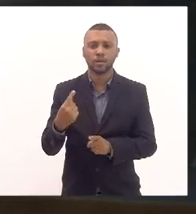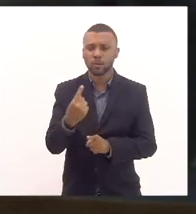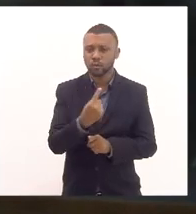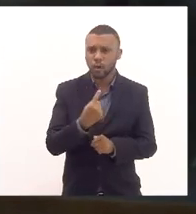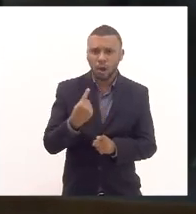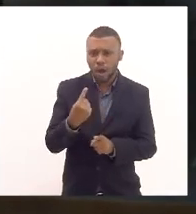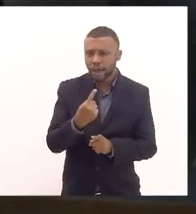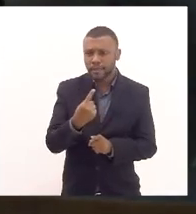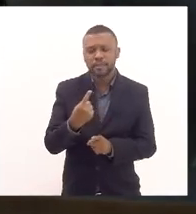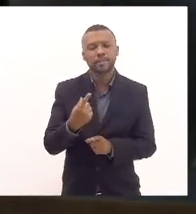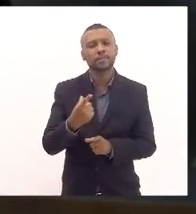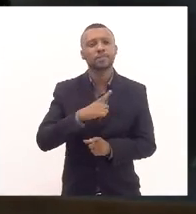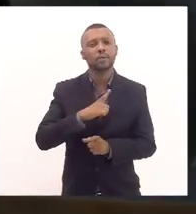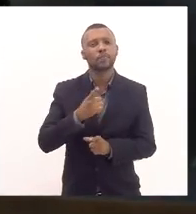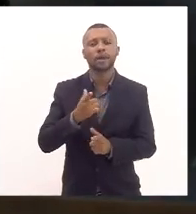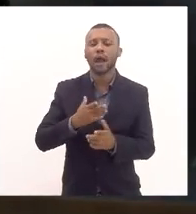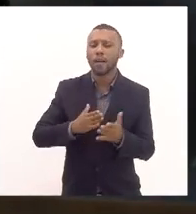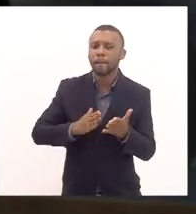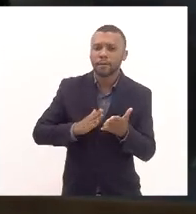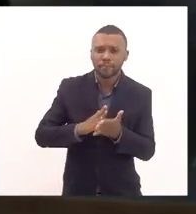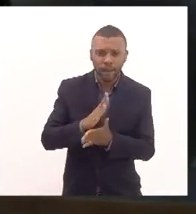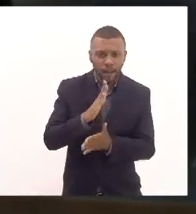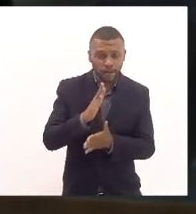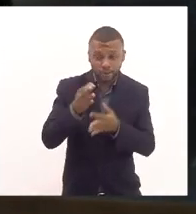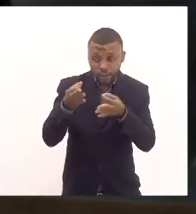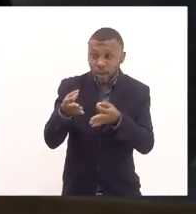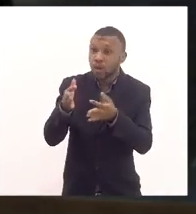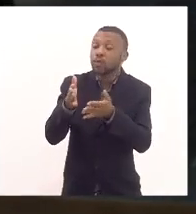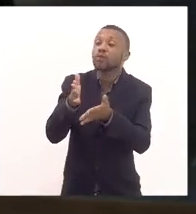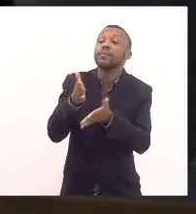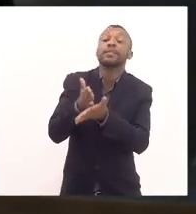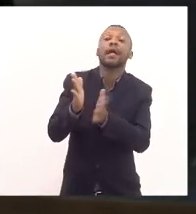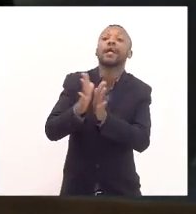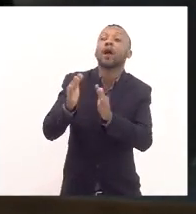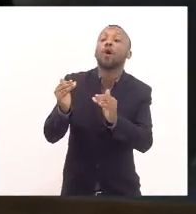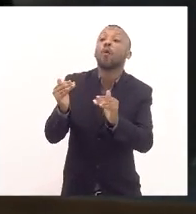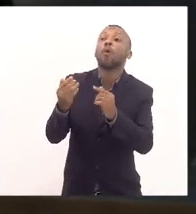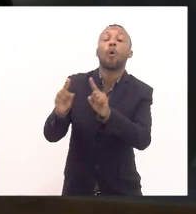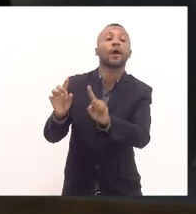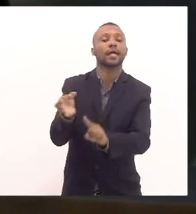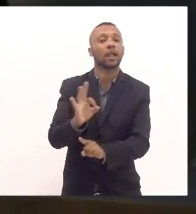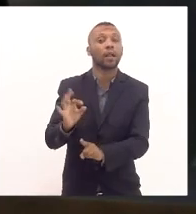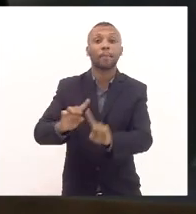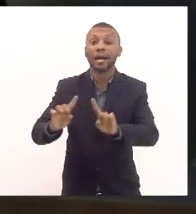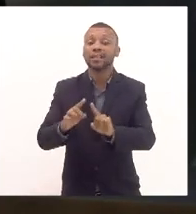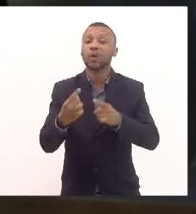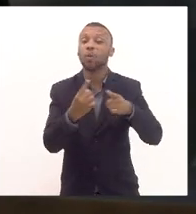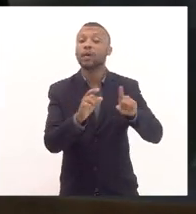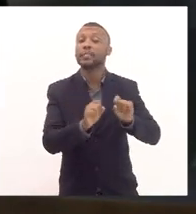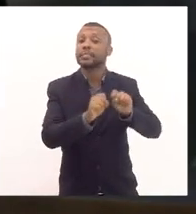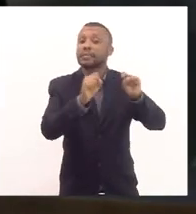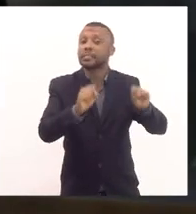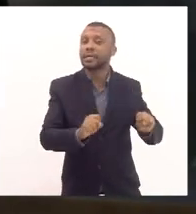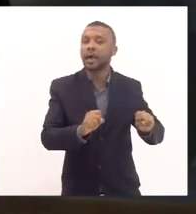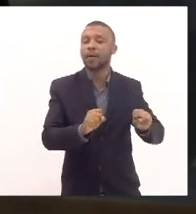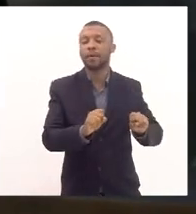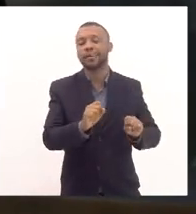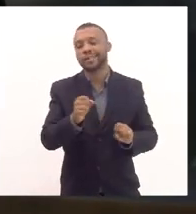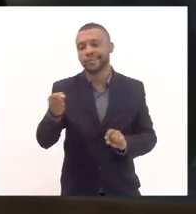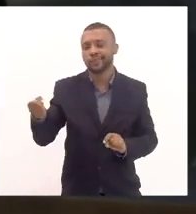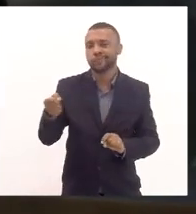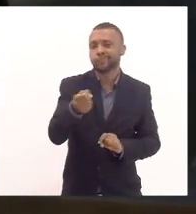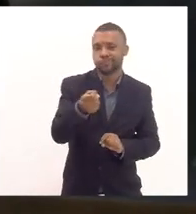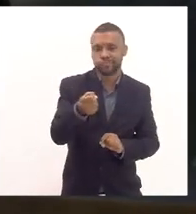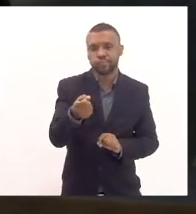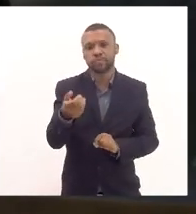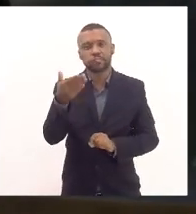nós temos aprovados views Doutor Murilo nada contra sua pessoa mas quanto esse sistema que leva o senhor